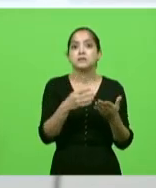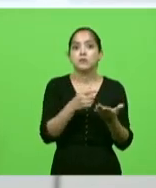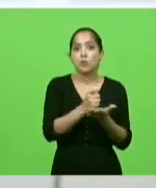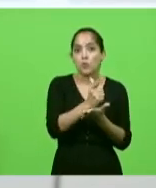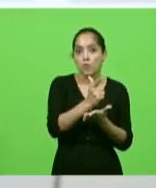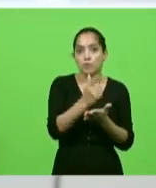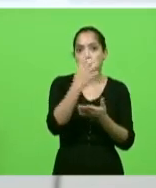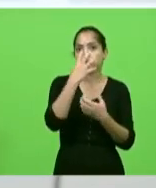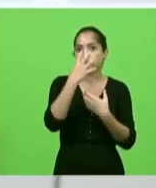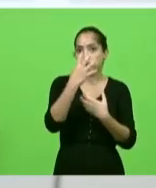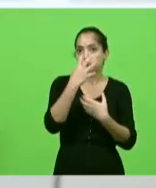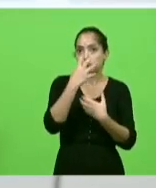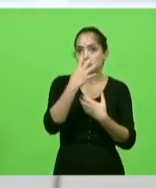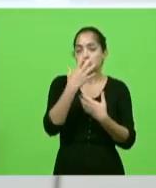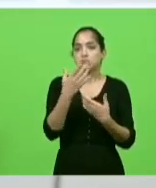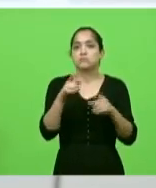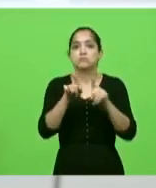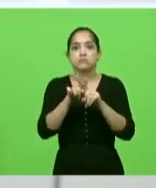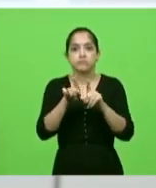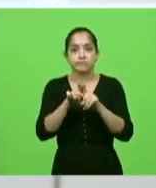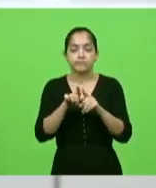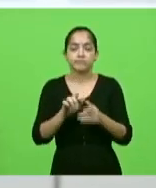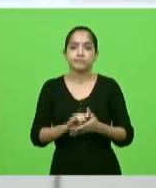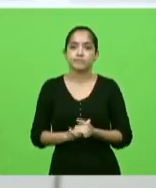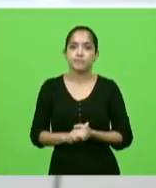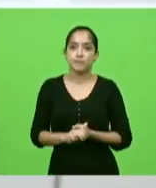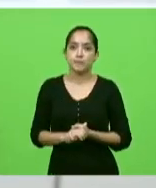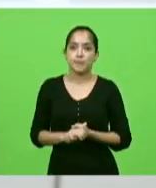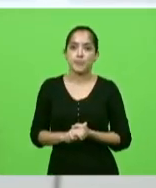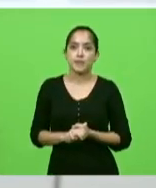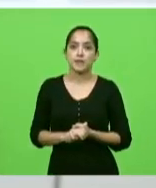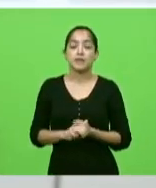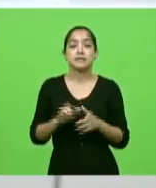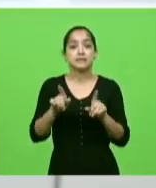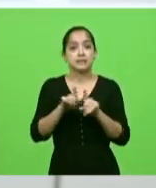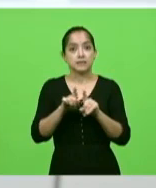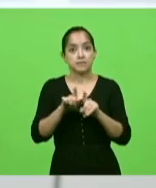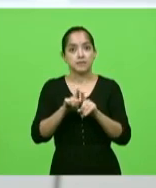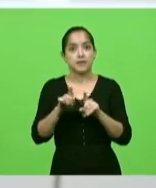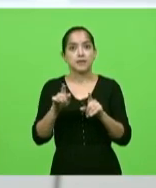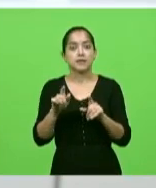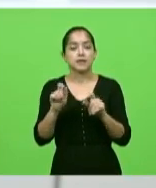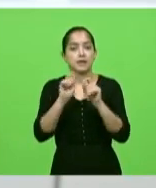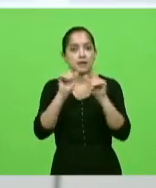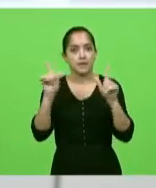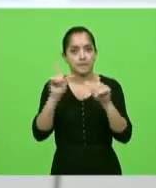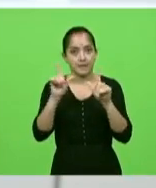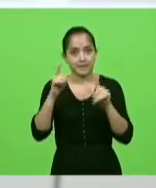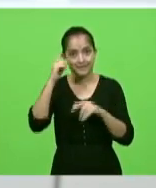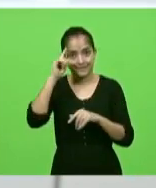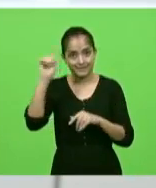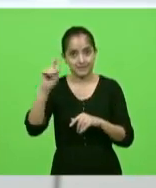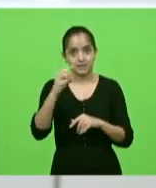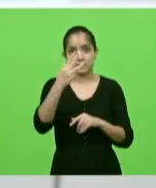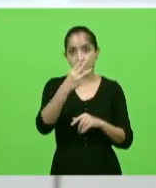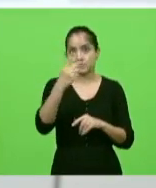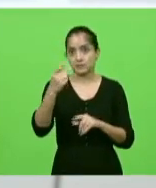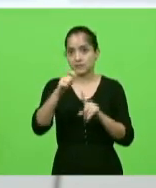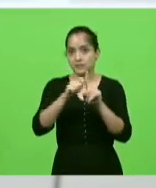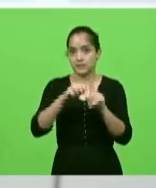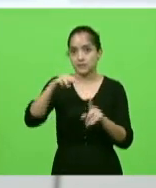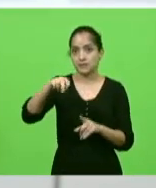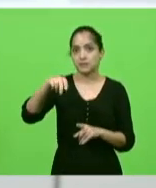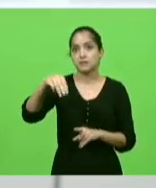ventiladores justamente então formar também é alarmante o fato de que na data de 31 de março